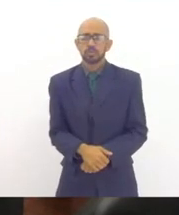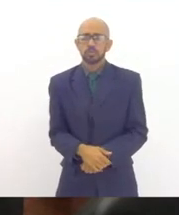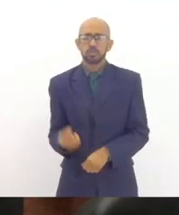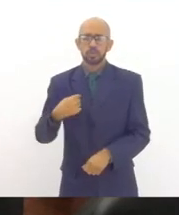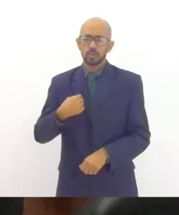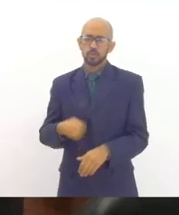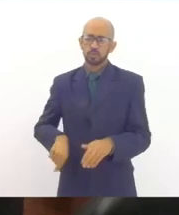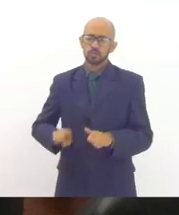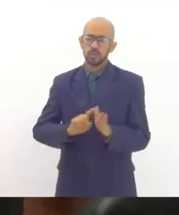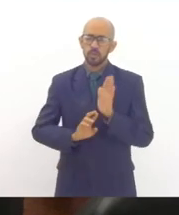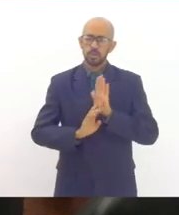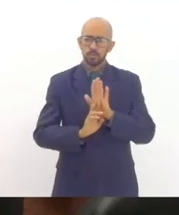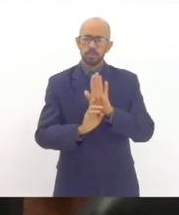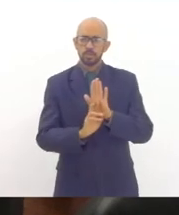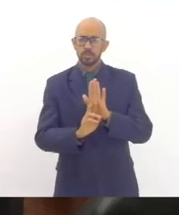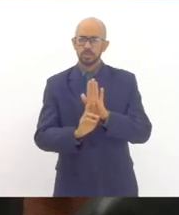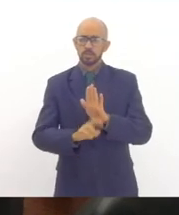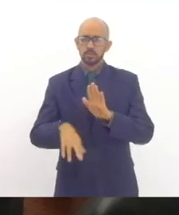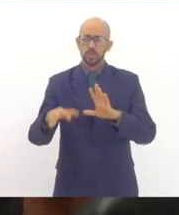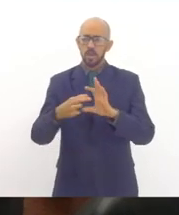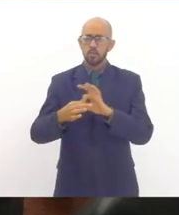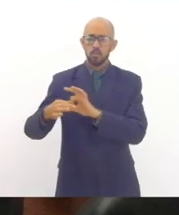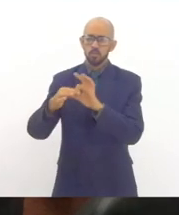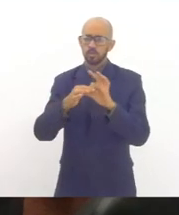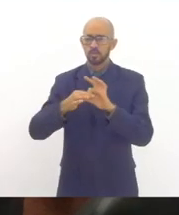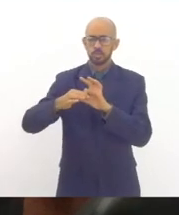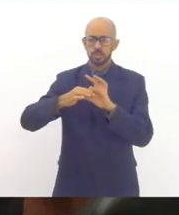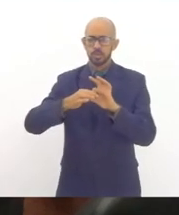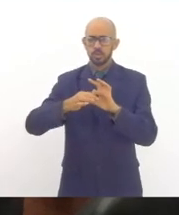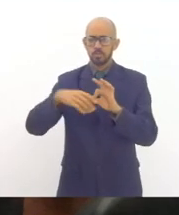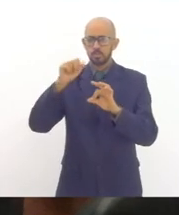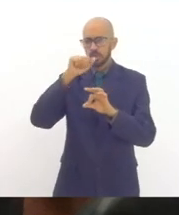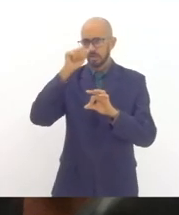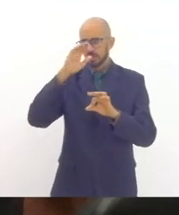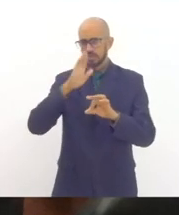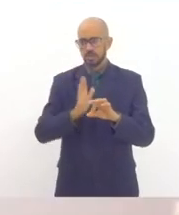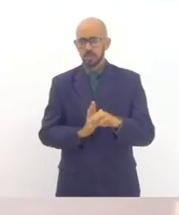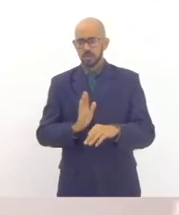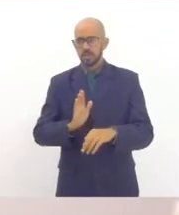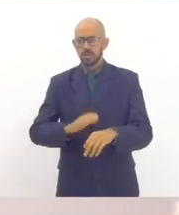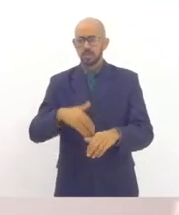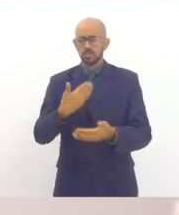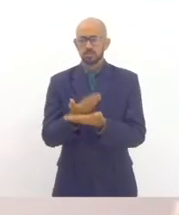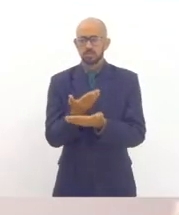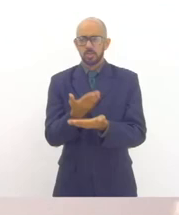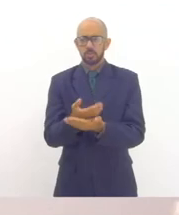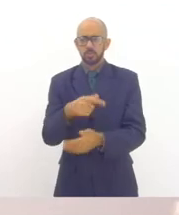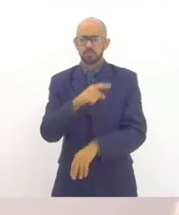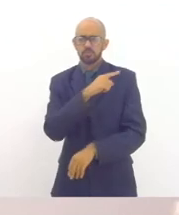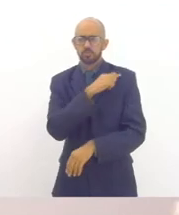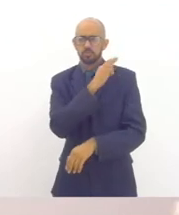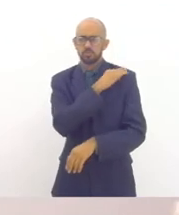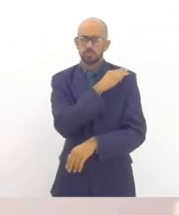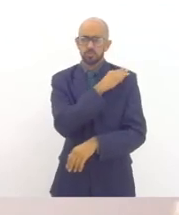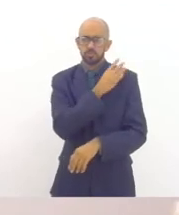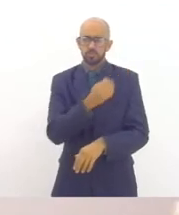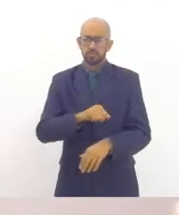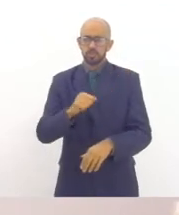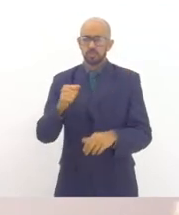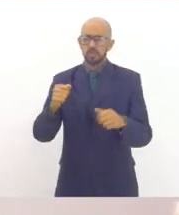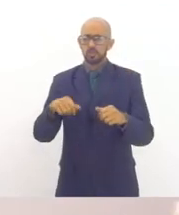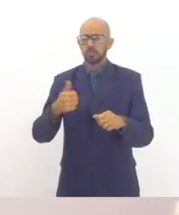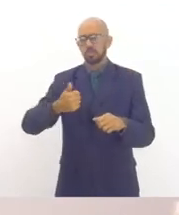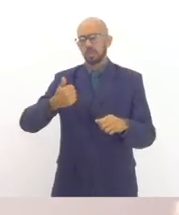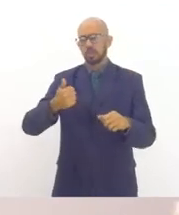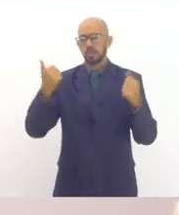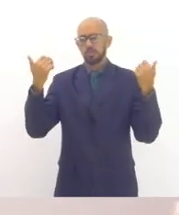aqui representando a União Estadual dos Estudantes Secundaristas e a União Brasileira dos Estudantes Secundaristas. E quero primeiro parabenizar, em nome dessas entidades